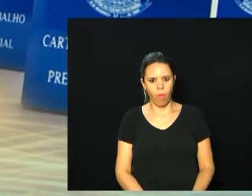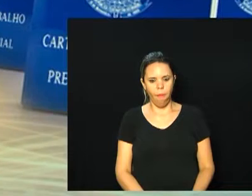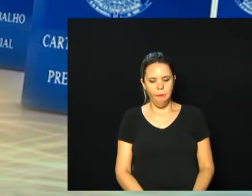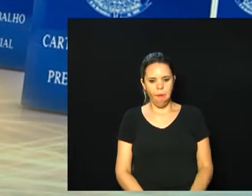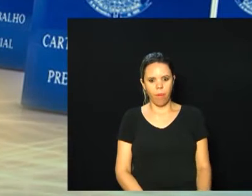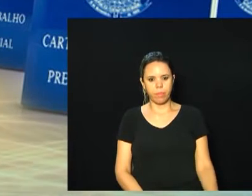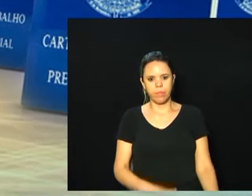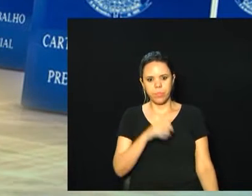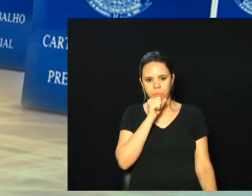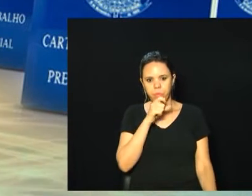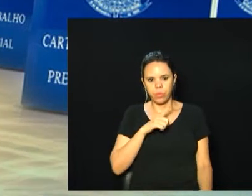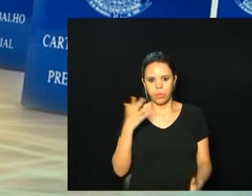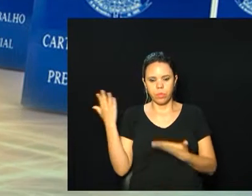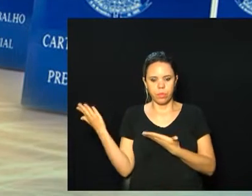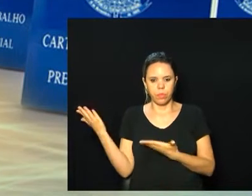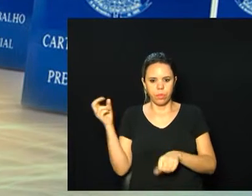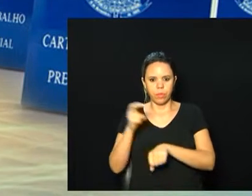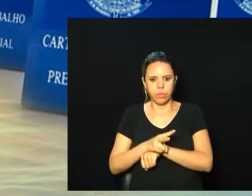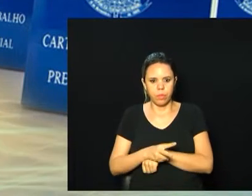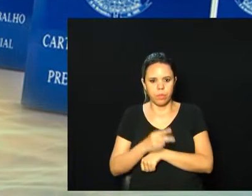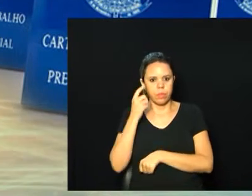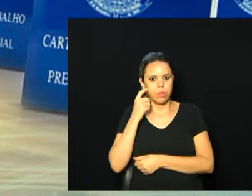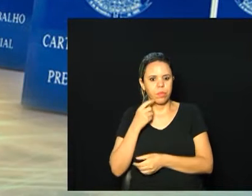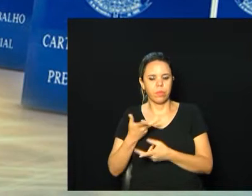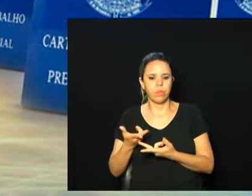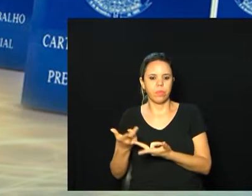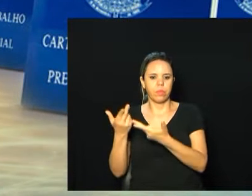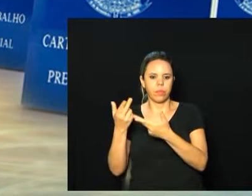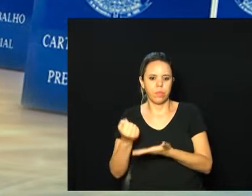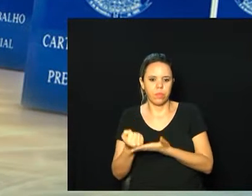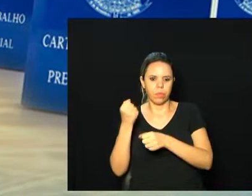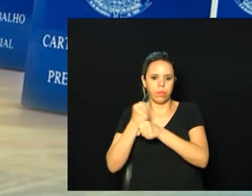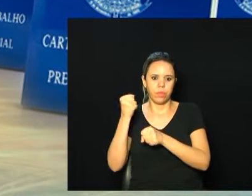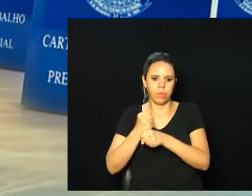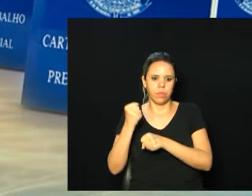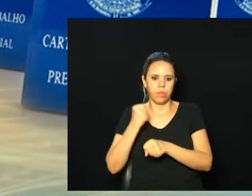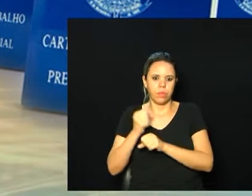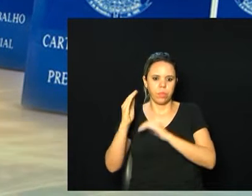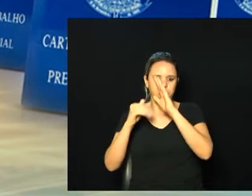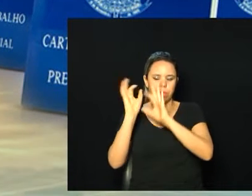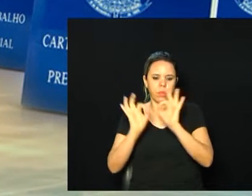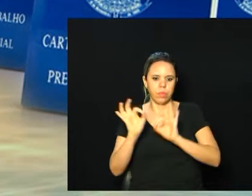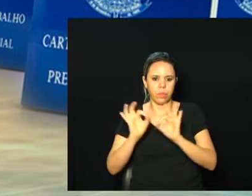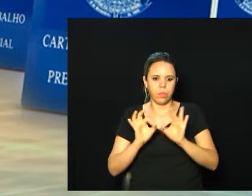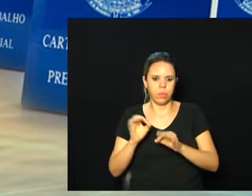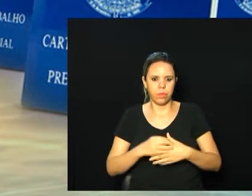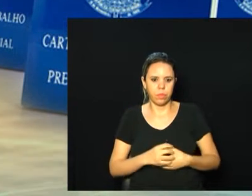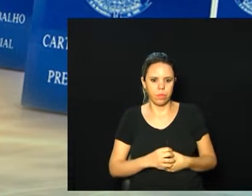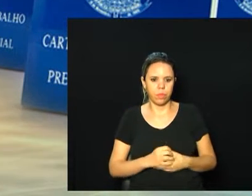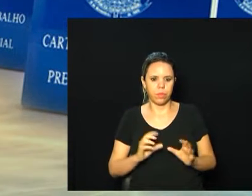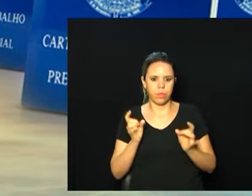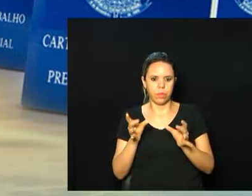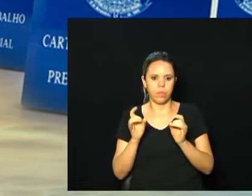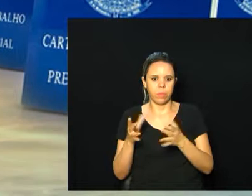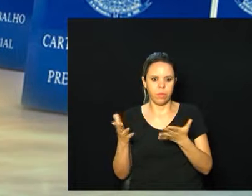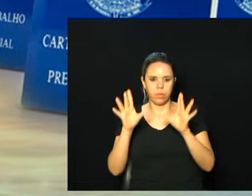Limeira tem vagas para jardineiro, ajudante de obras, desenhista projetista e vendedor.